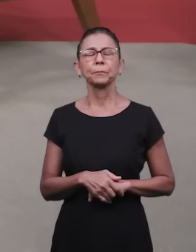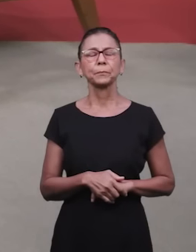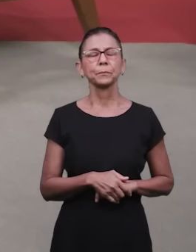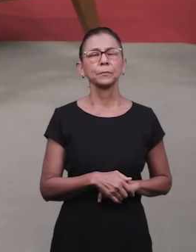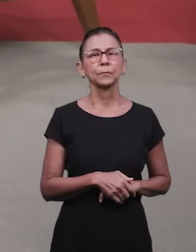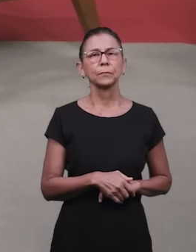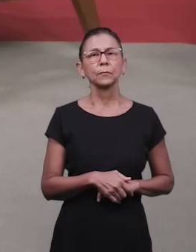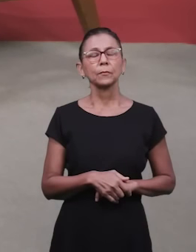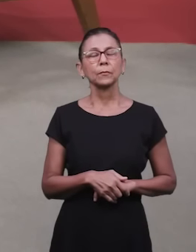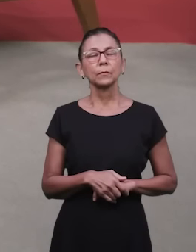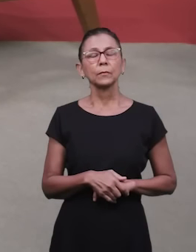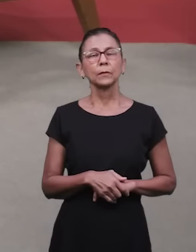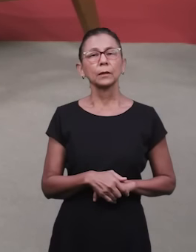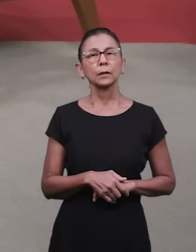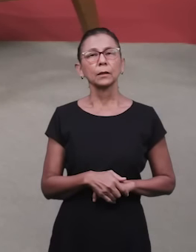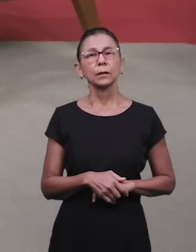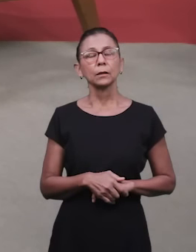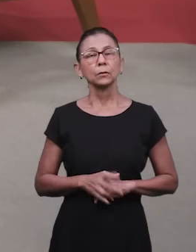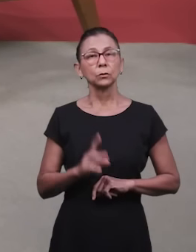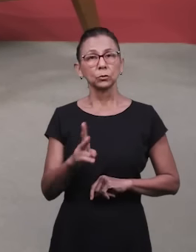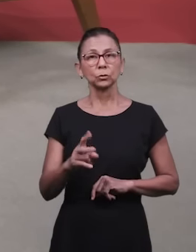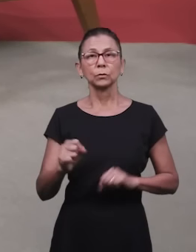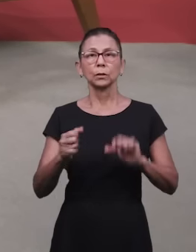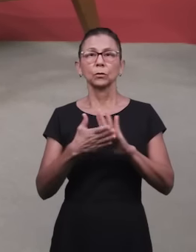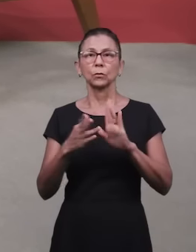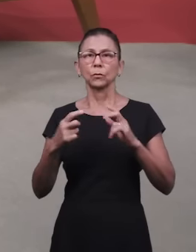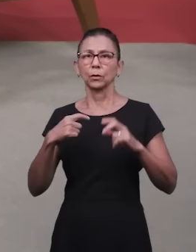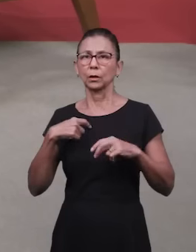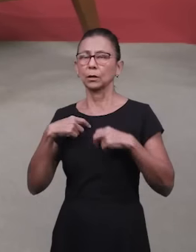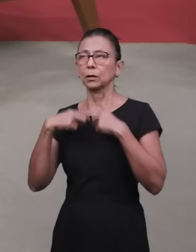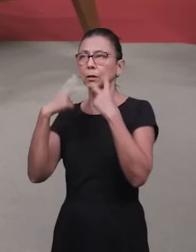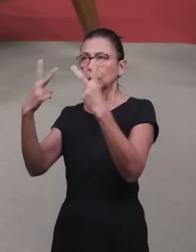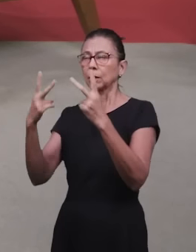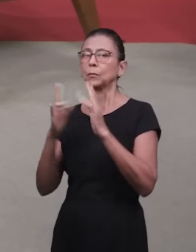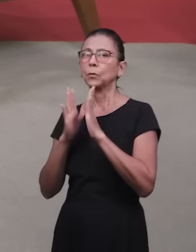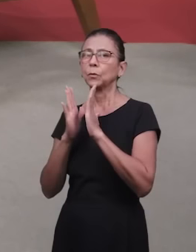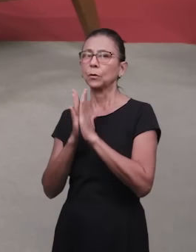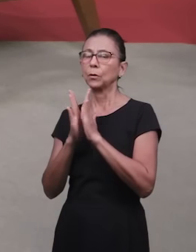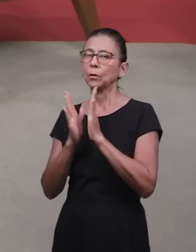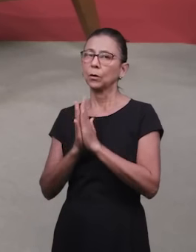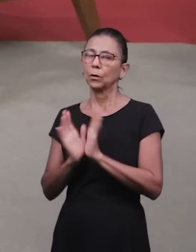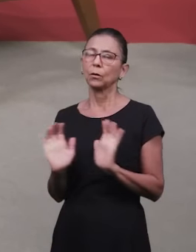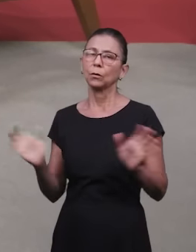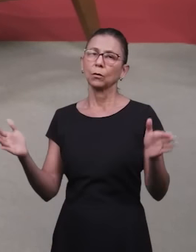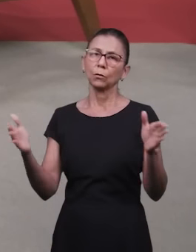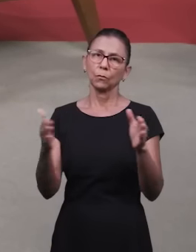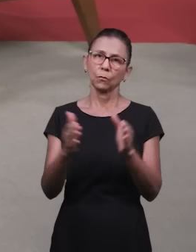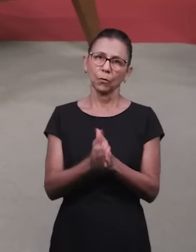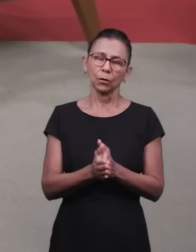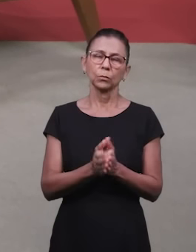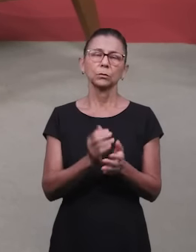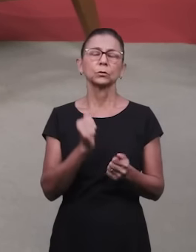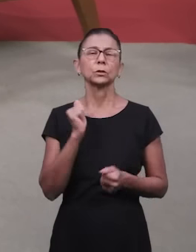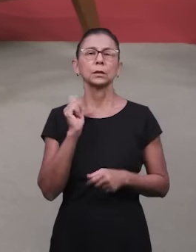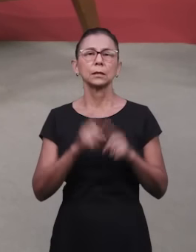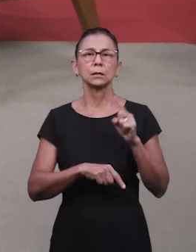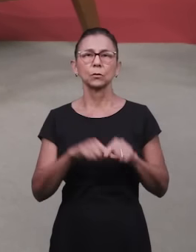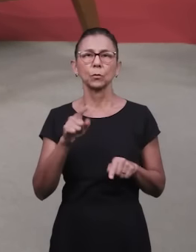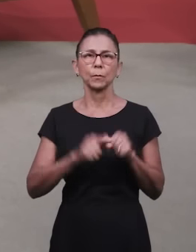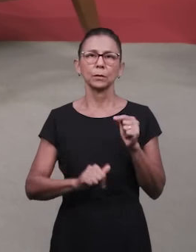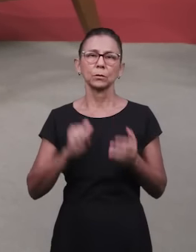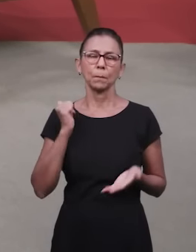vamos continuar estudando o louvor Eu Clamo, Eu Oro, agora direcionado para os instrumentos de percussão, e a tia Janaína vai trabalhar